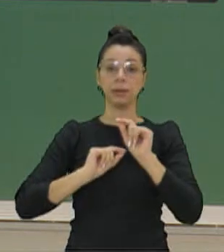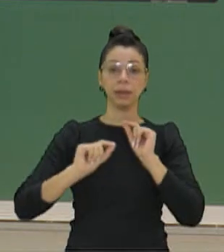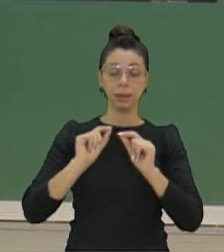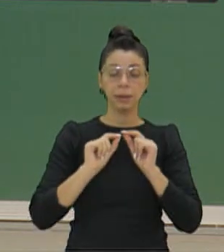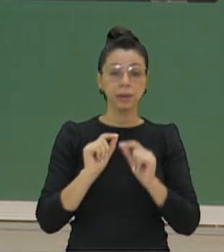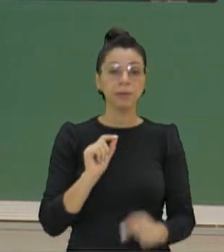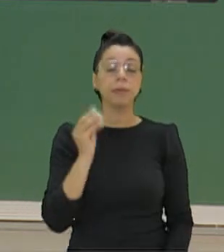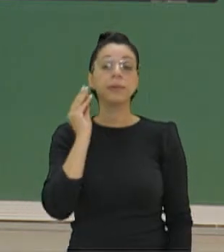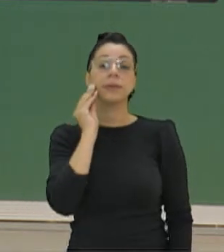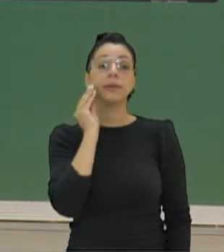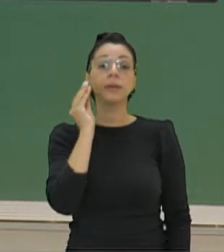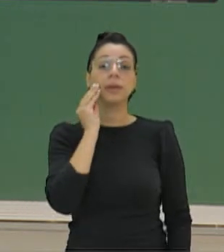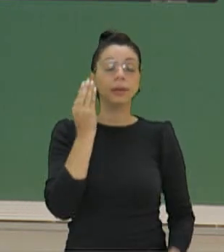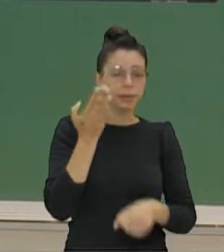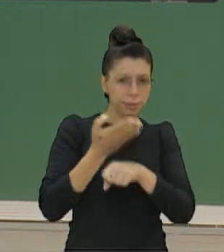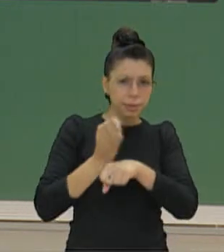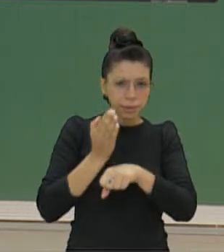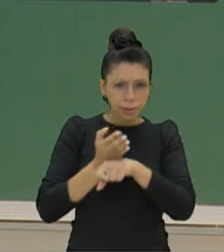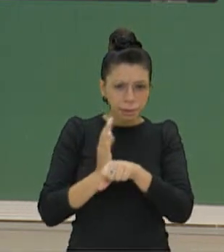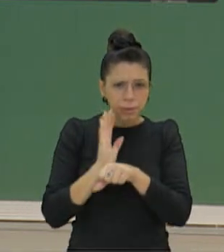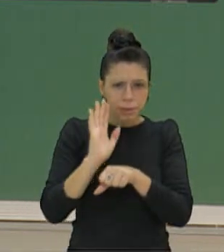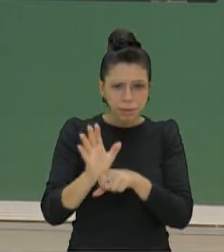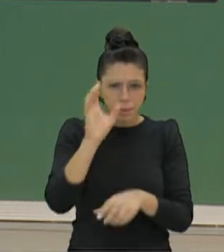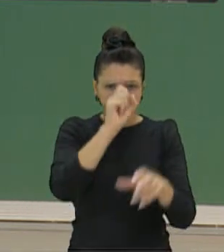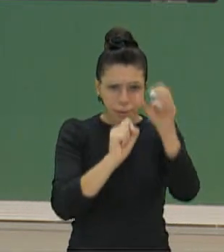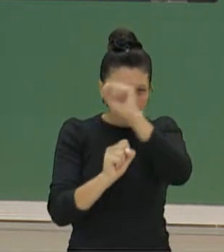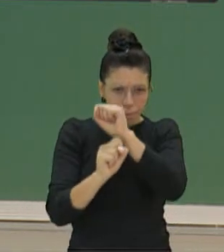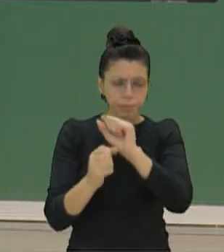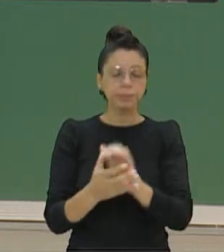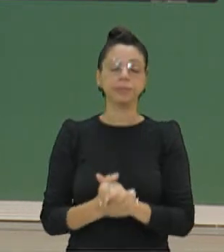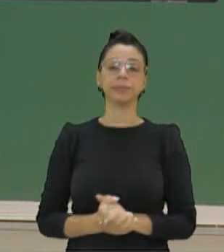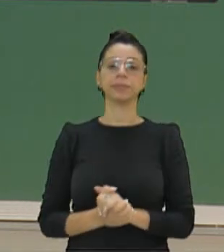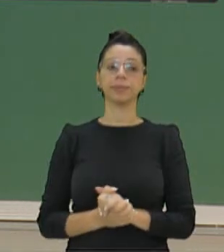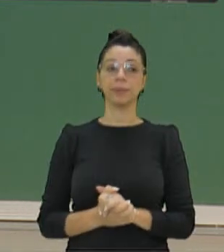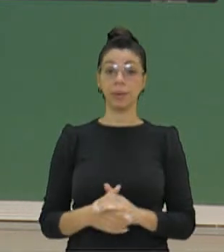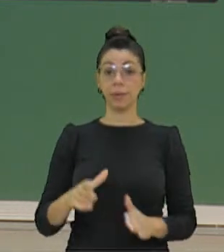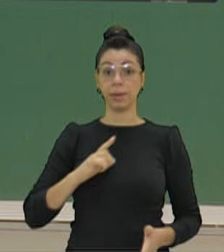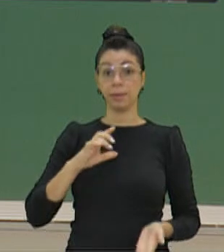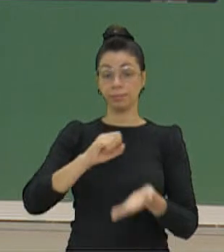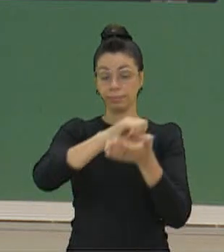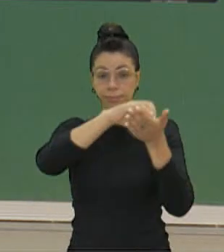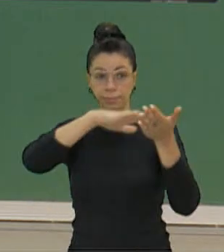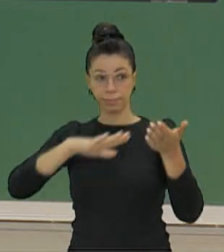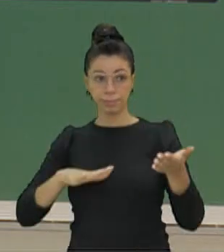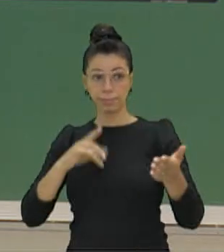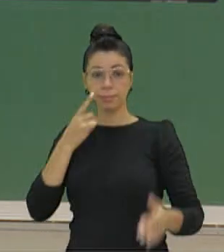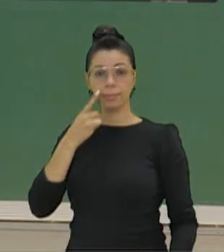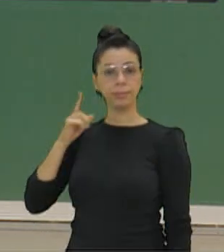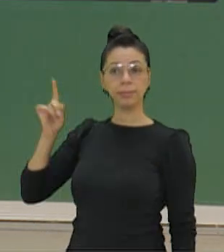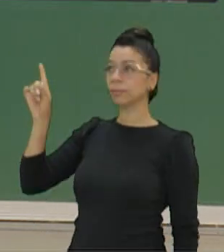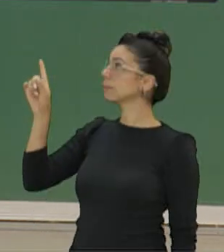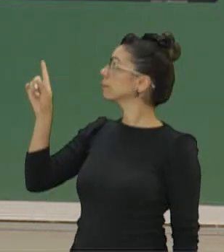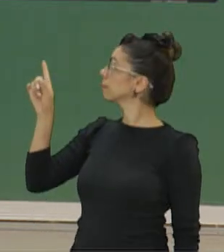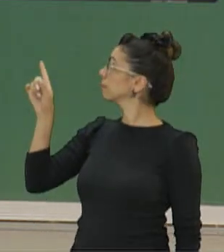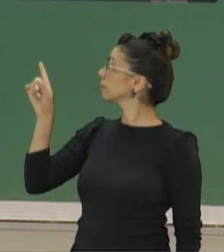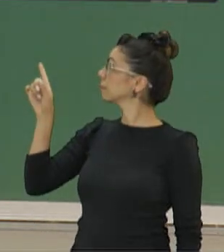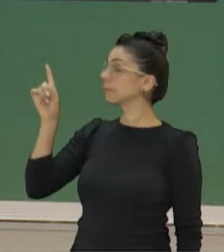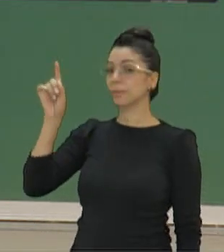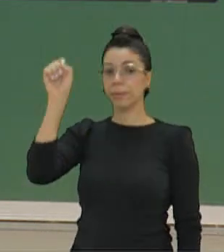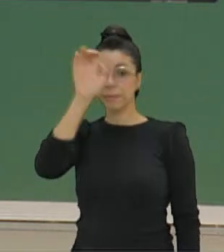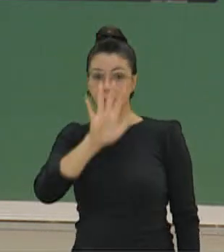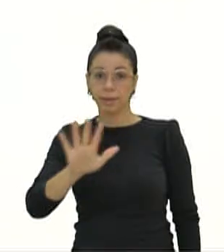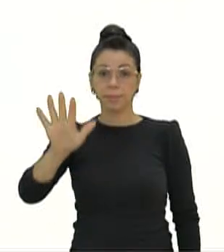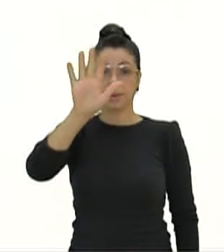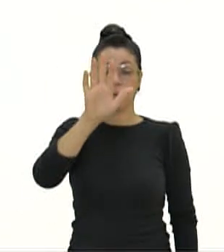tentar exercitar aquilo que a gente aprendeu? Então, temos aqui um exercício que diz o seguinte: observe a imagem e